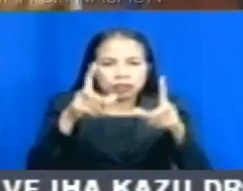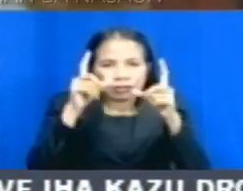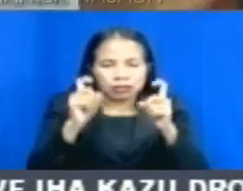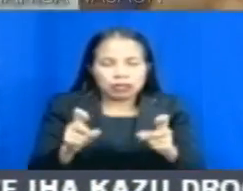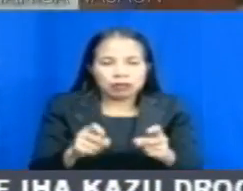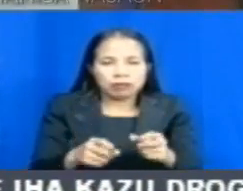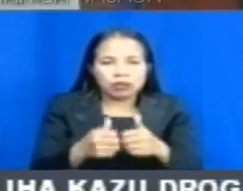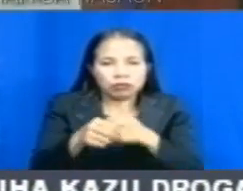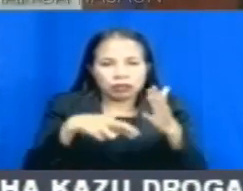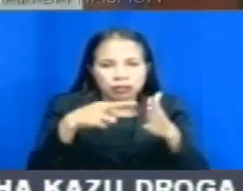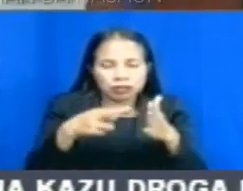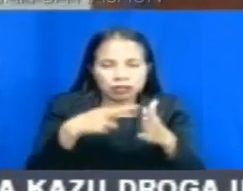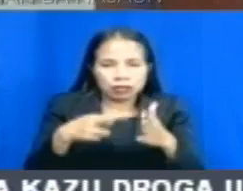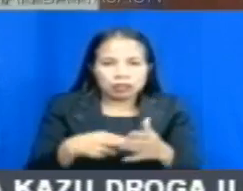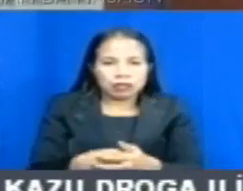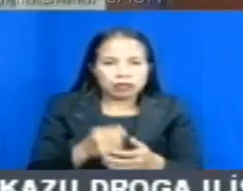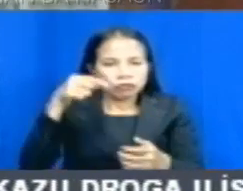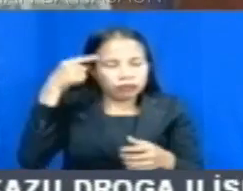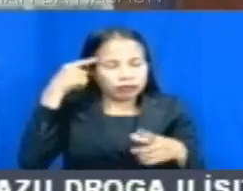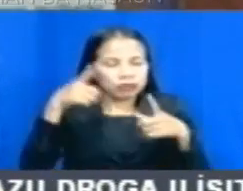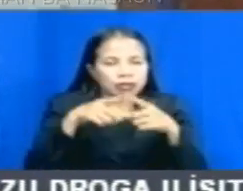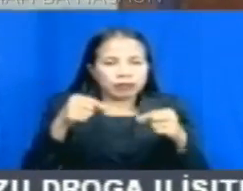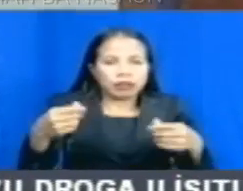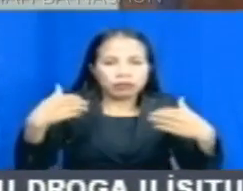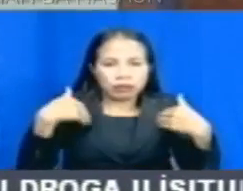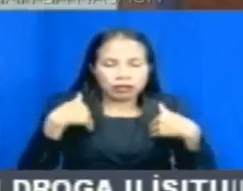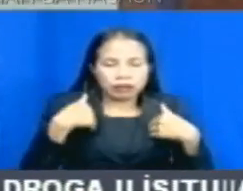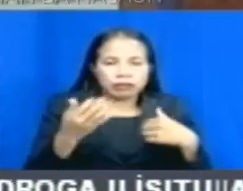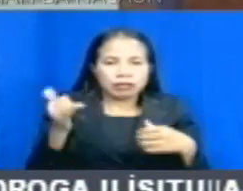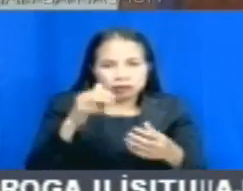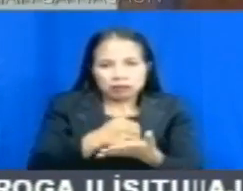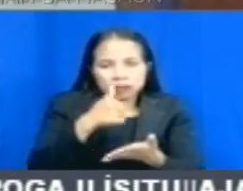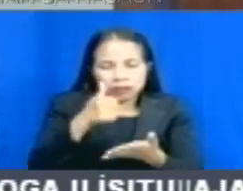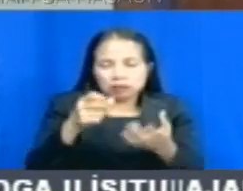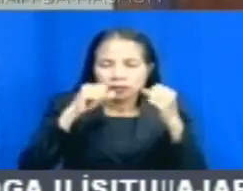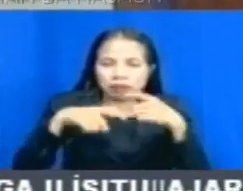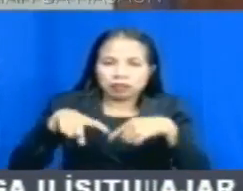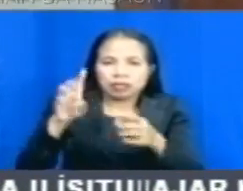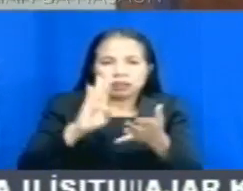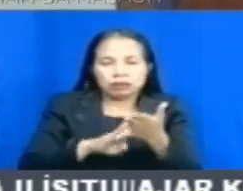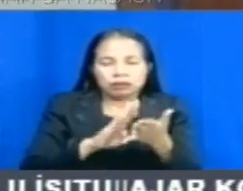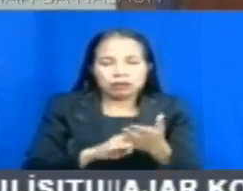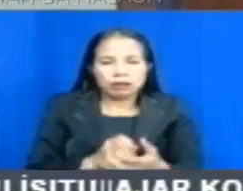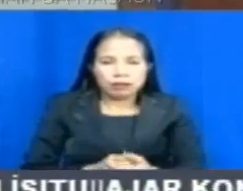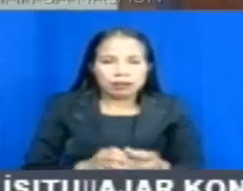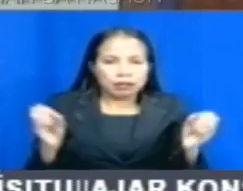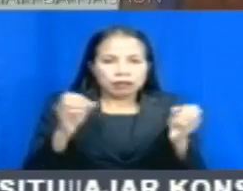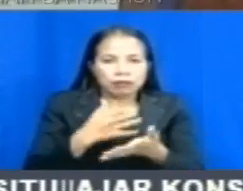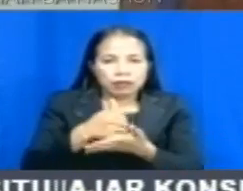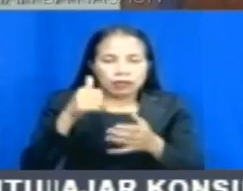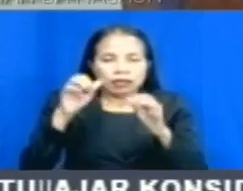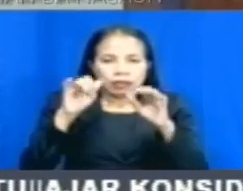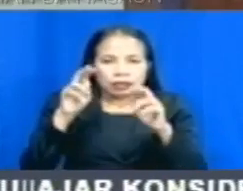tu critério que o governo do Japão estabelece, se será passa ali. Se la passa, se tem